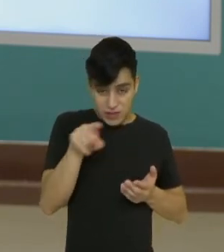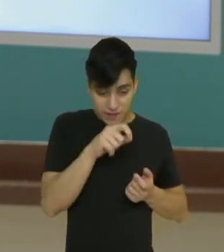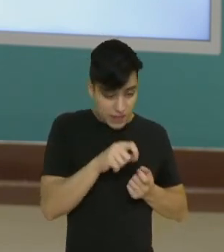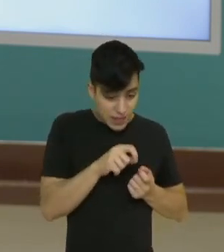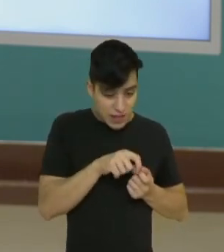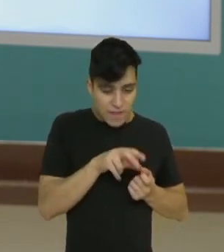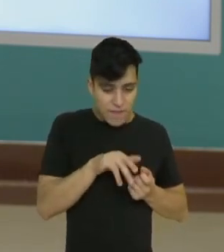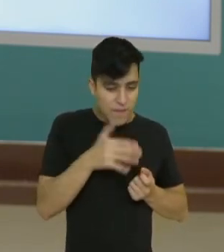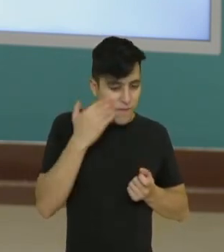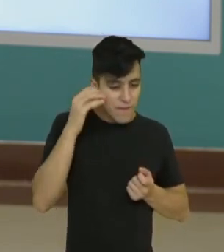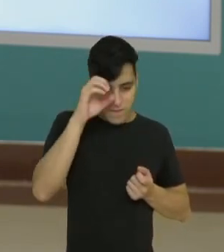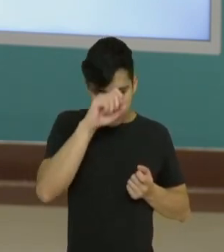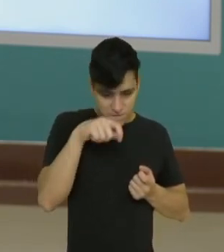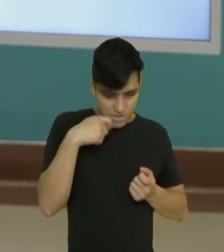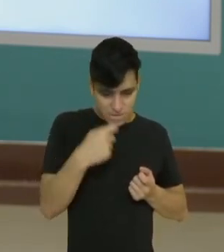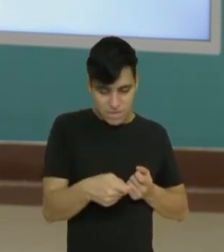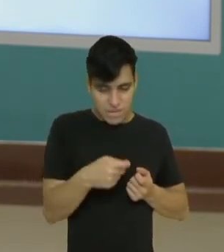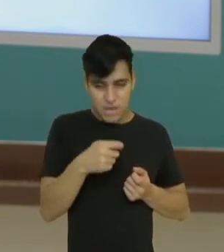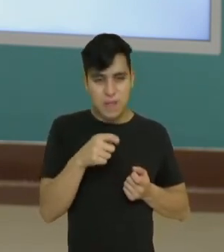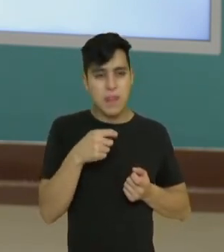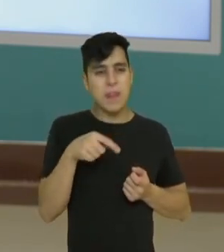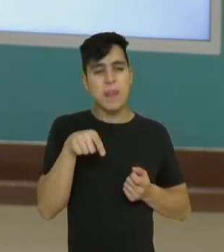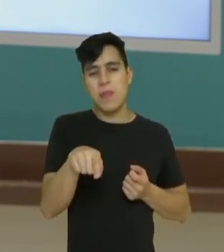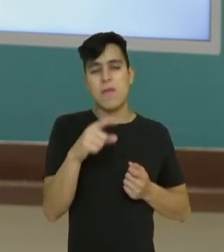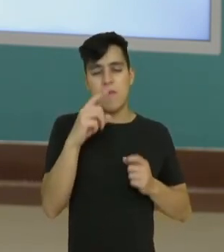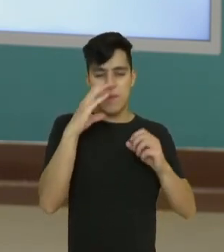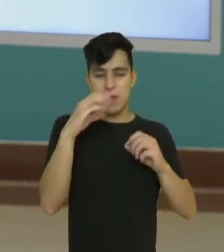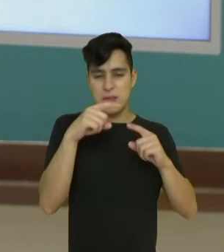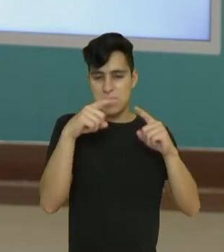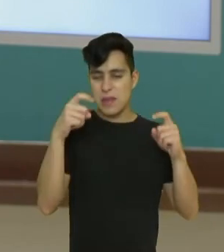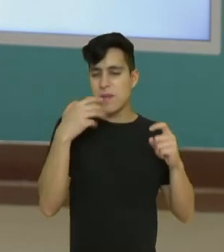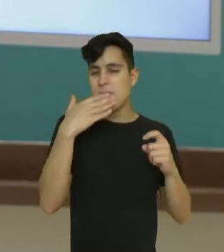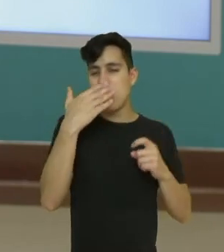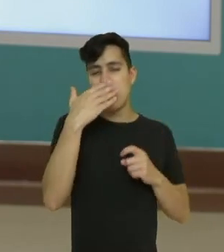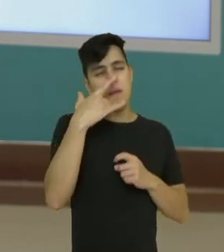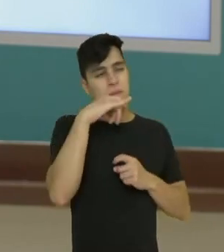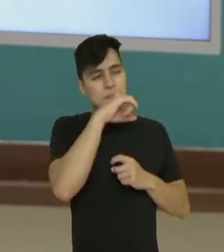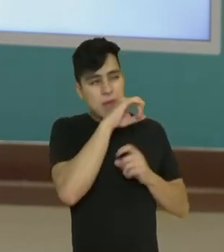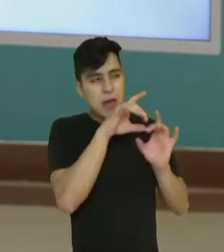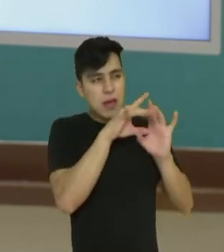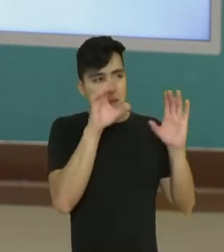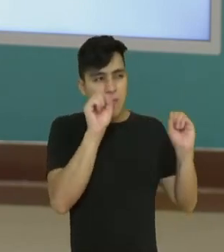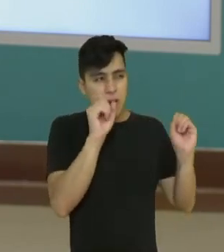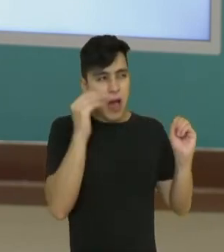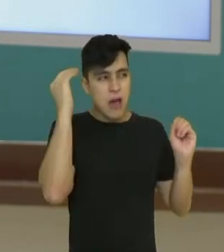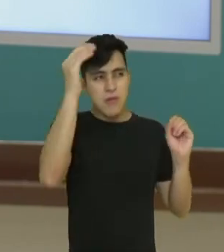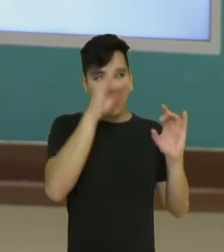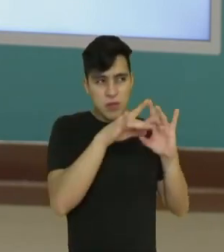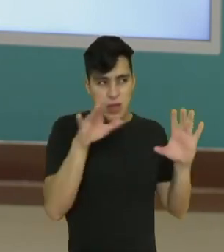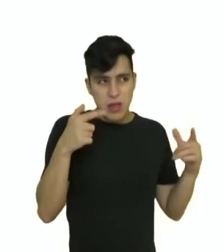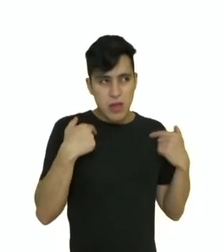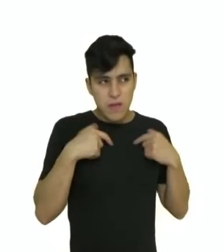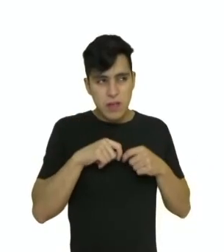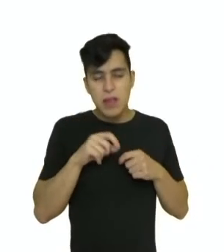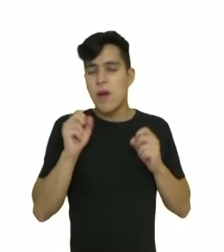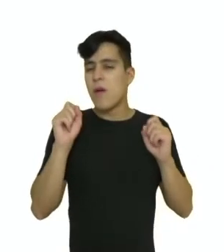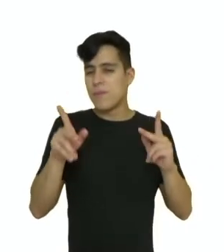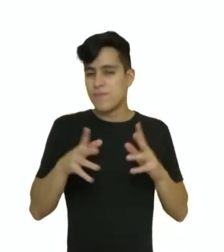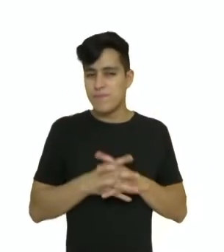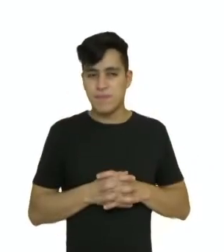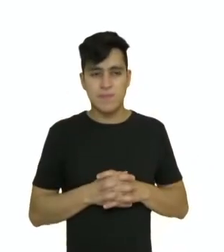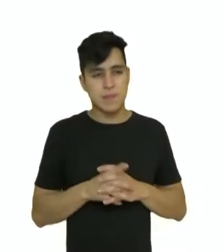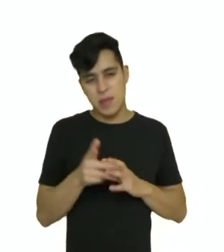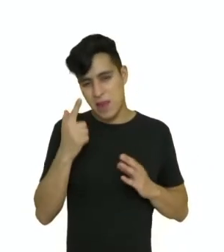você vai aprender muito sobre ciências. Peça autorização para os adultos que moram com você para pedir os materiais. Vamos